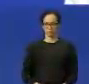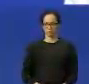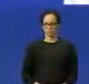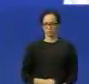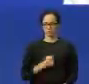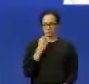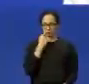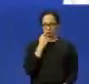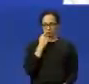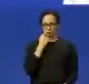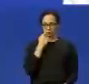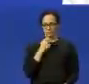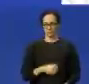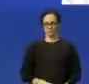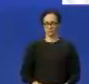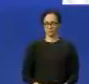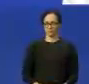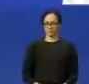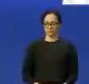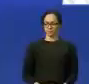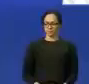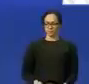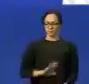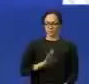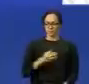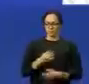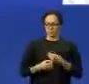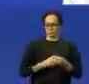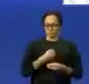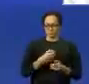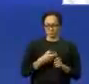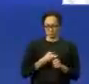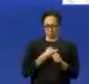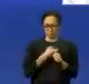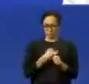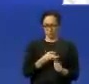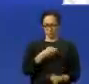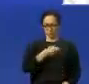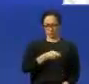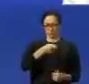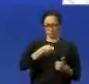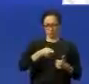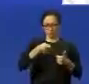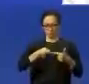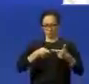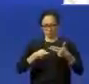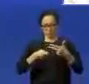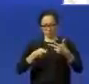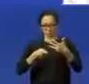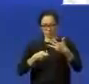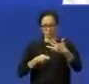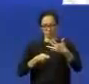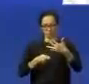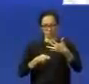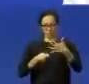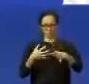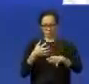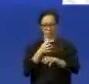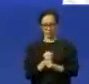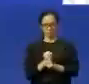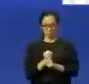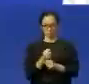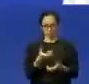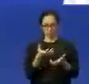né? E o devedor aí, ele, após pagar a 5ª parcela, ele resolve quitar a dívida no ato de pagar a